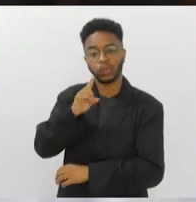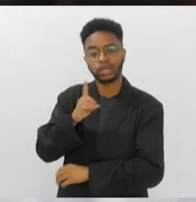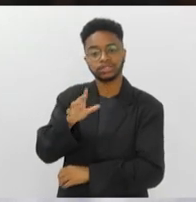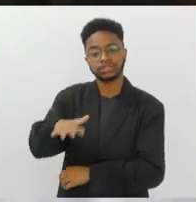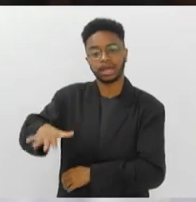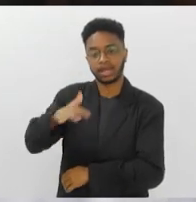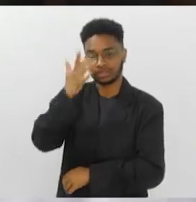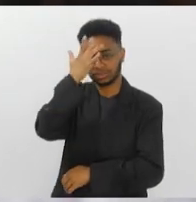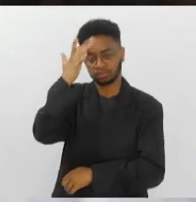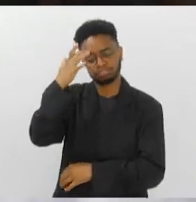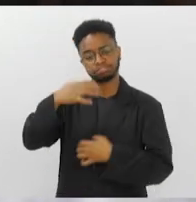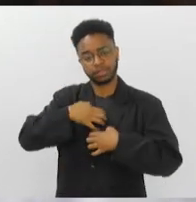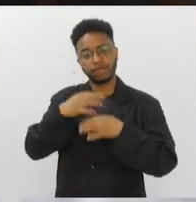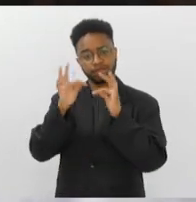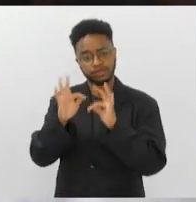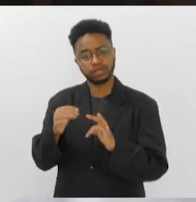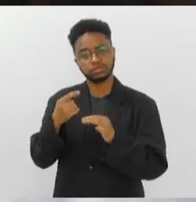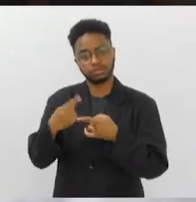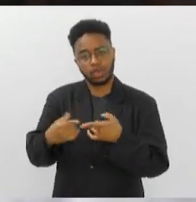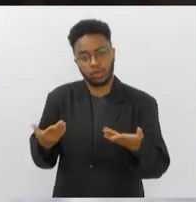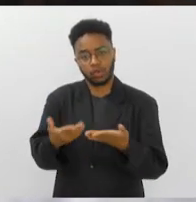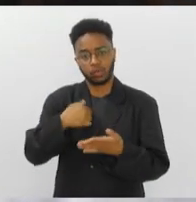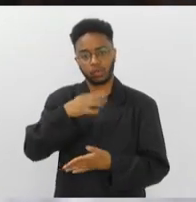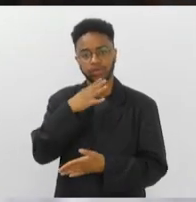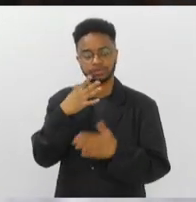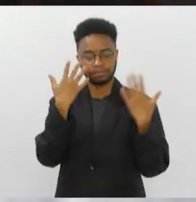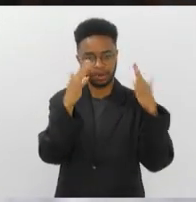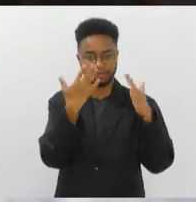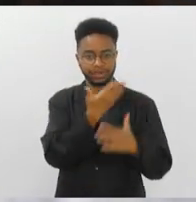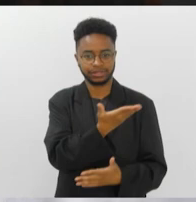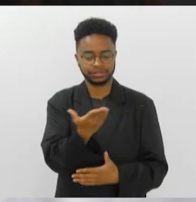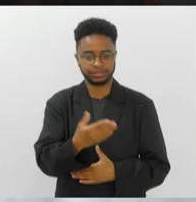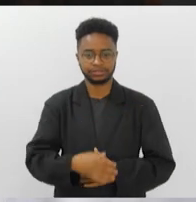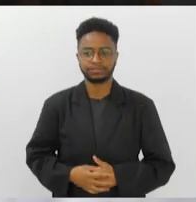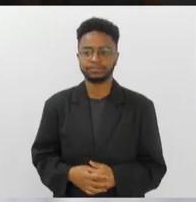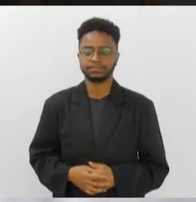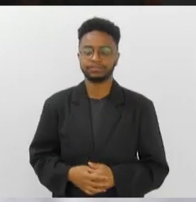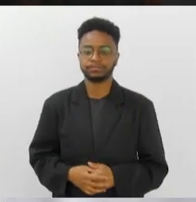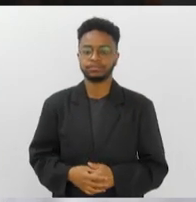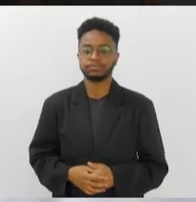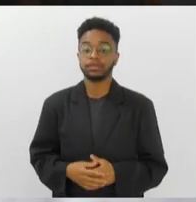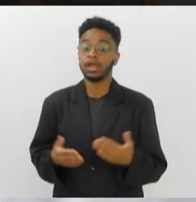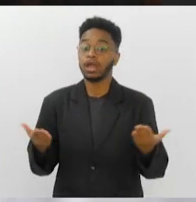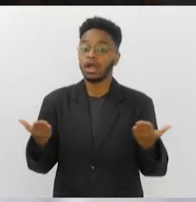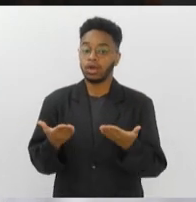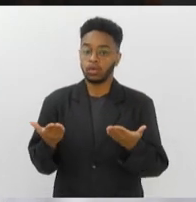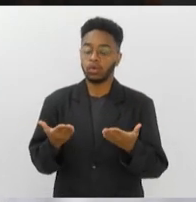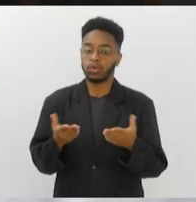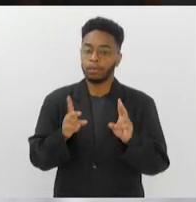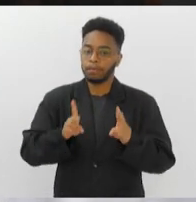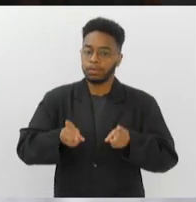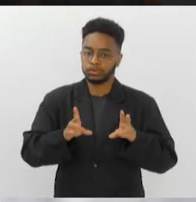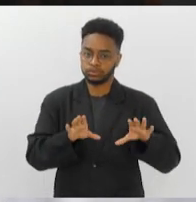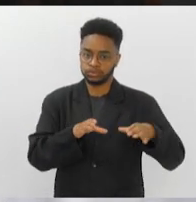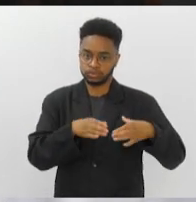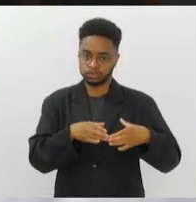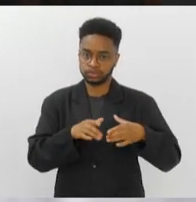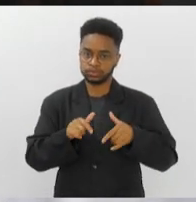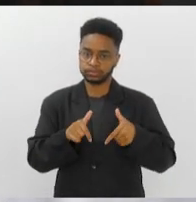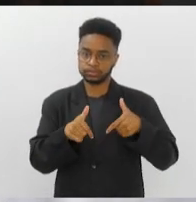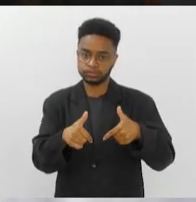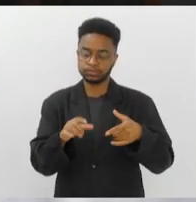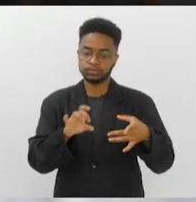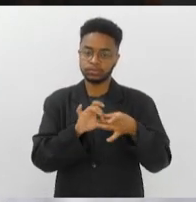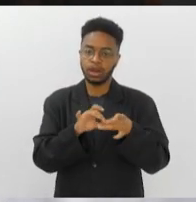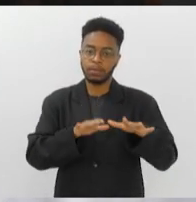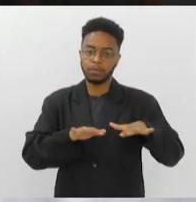Fiquei muito feliz de conhecer. Parabéns. E agora, ainda na categoria Atuação em